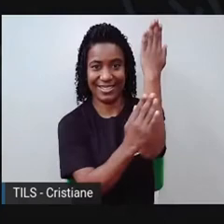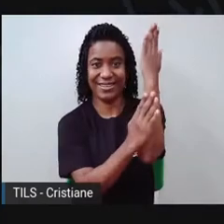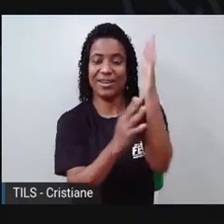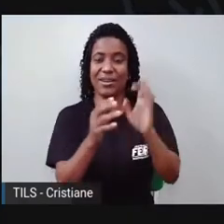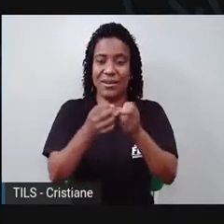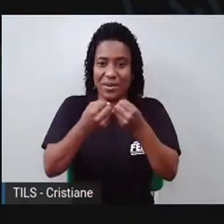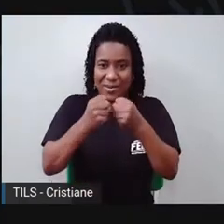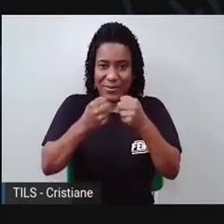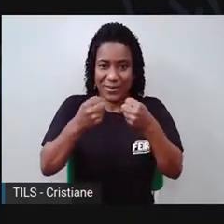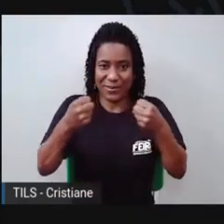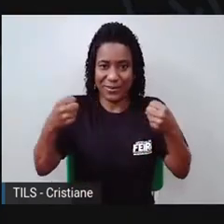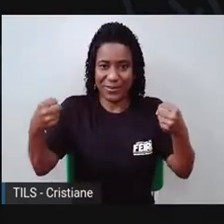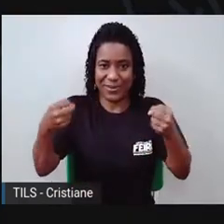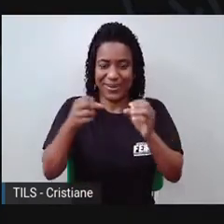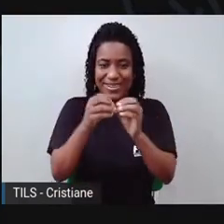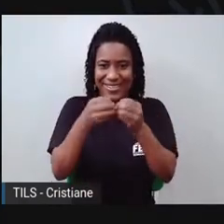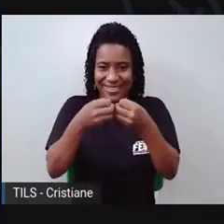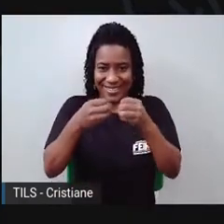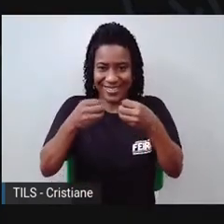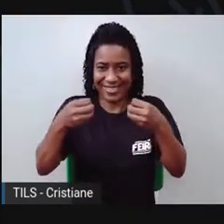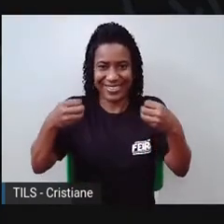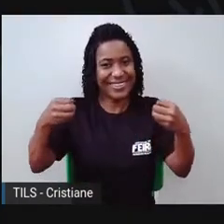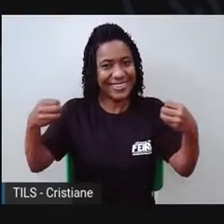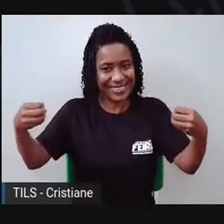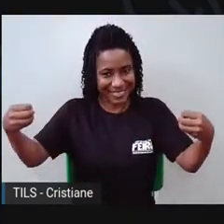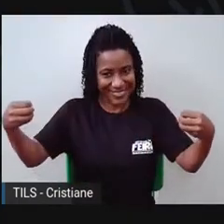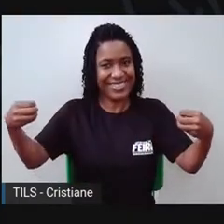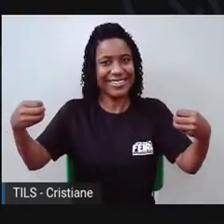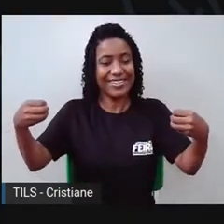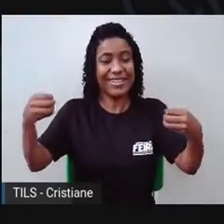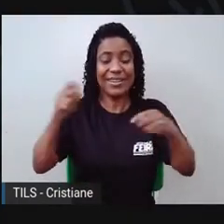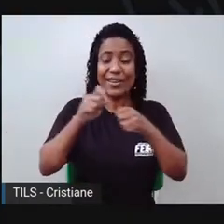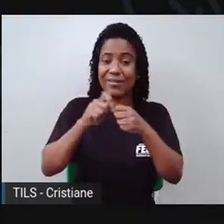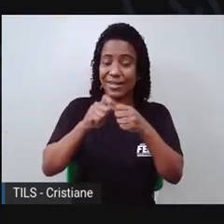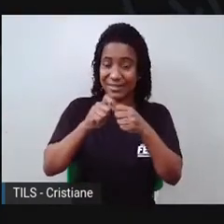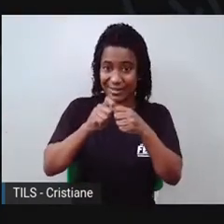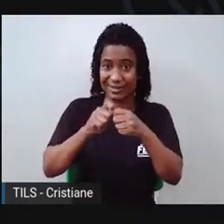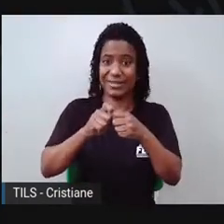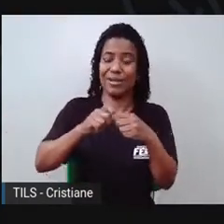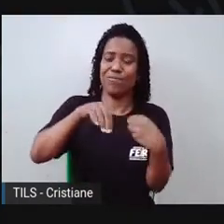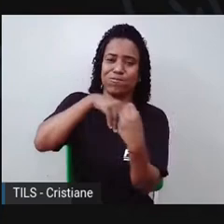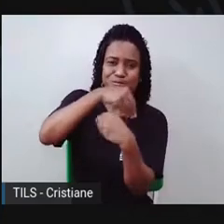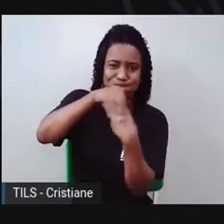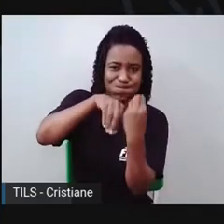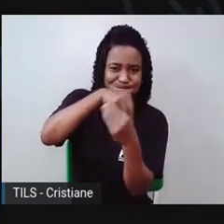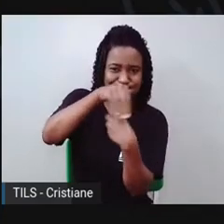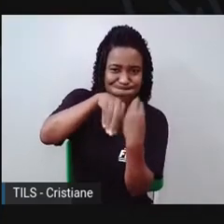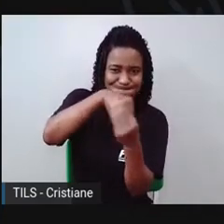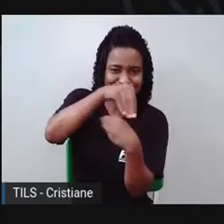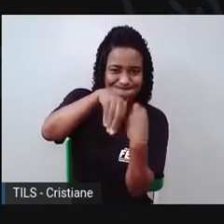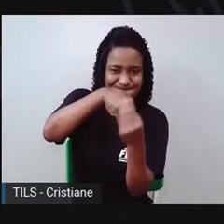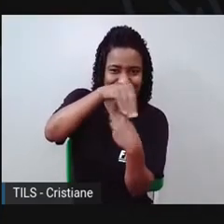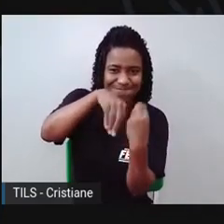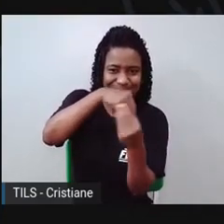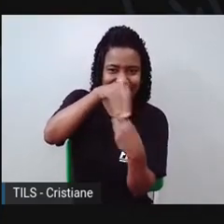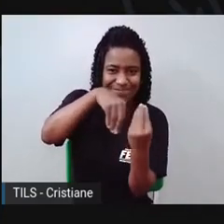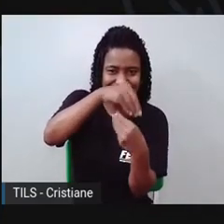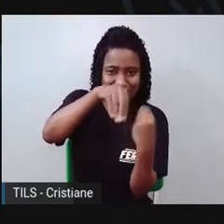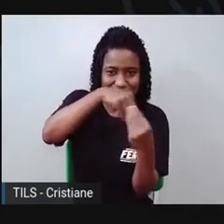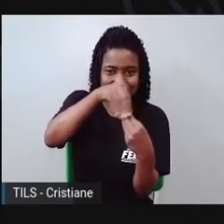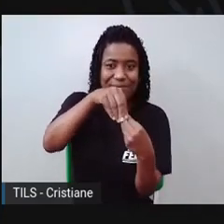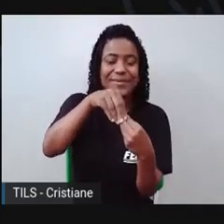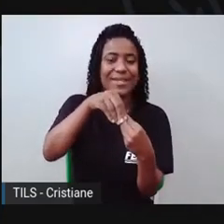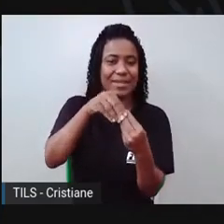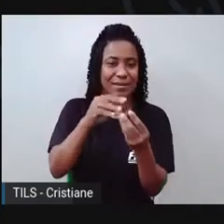Que é um tipo de uma palhinha. Misturavam tudo, trituravam, que nem a gente vai fazer o papel